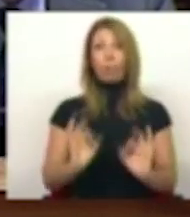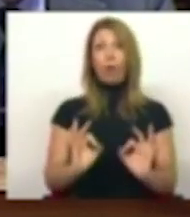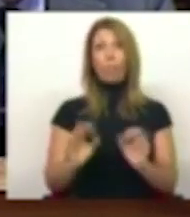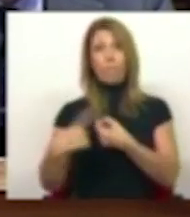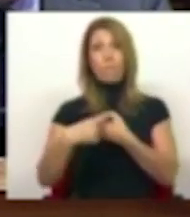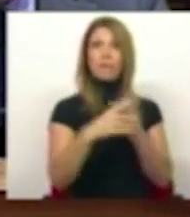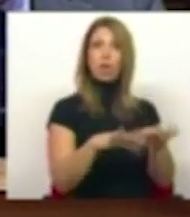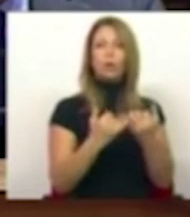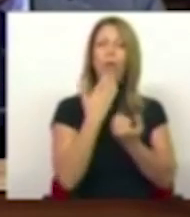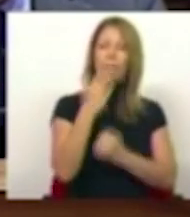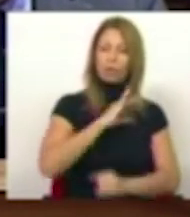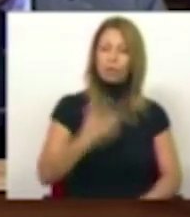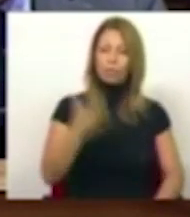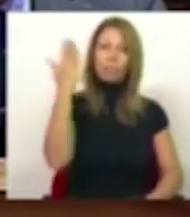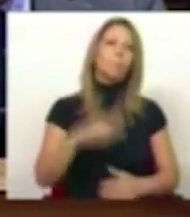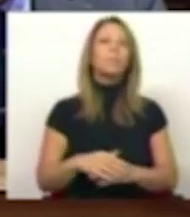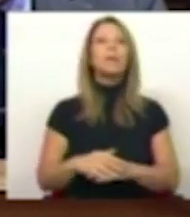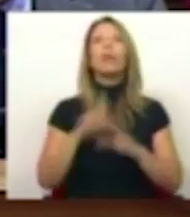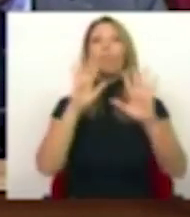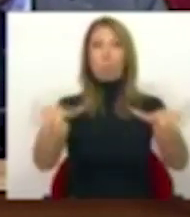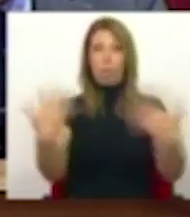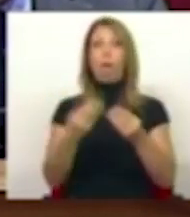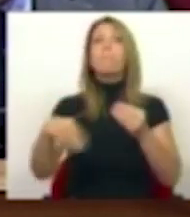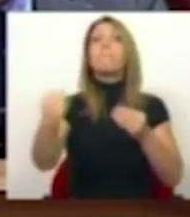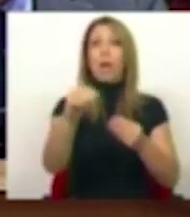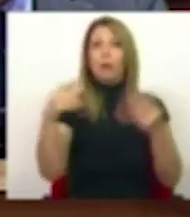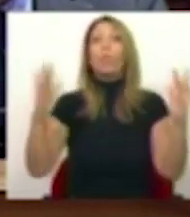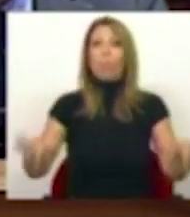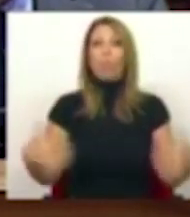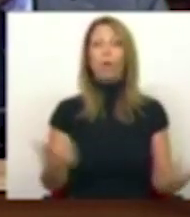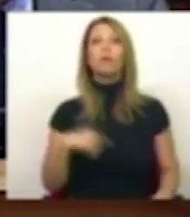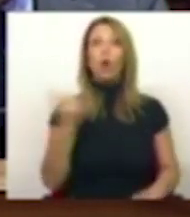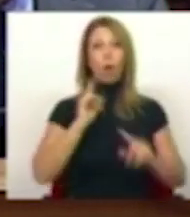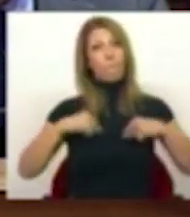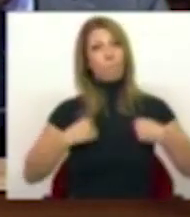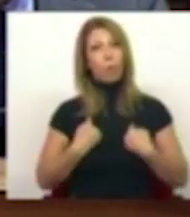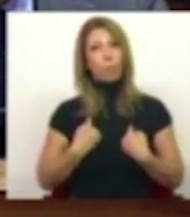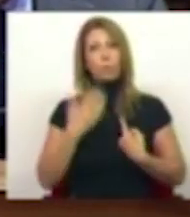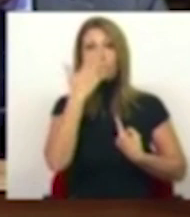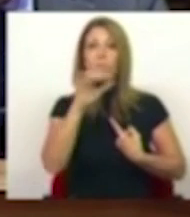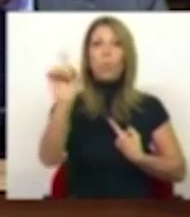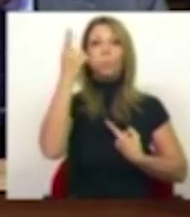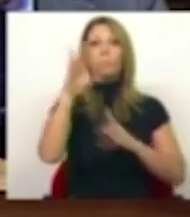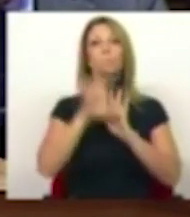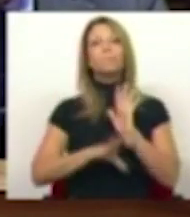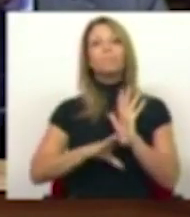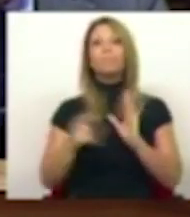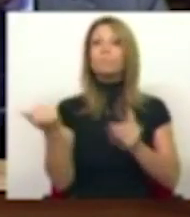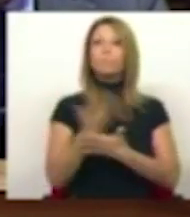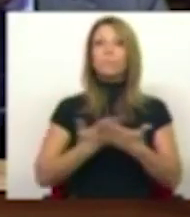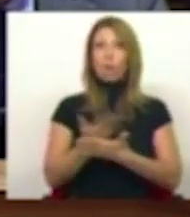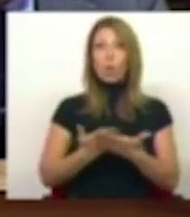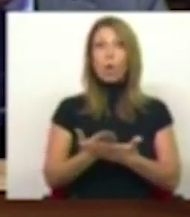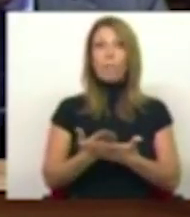sociais, muito obrigado, Sr. Presidente, podem ir mais longe. E porque nós próprios, se houvesse condições económicas que não estamos